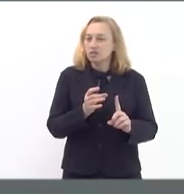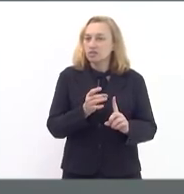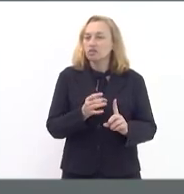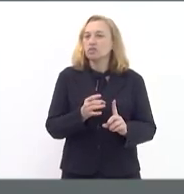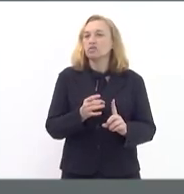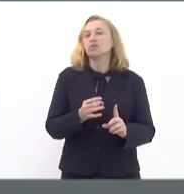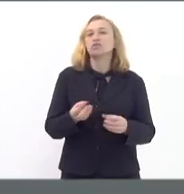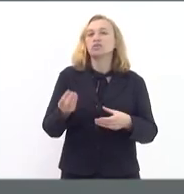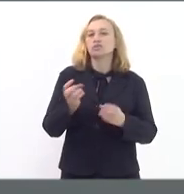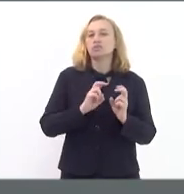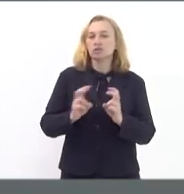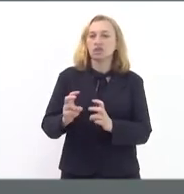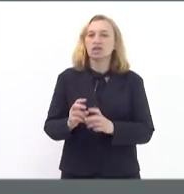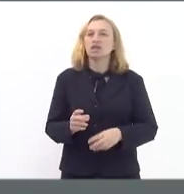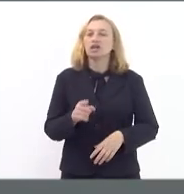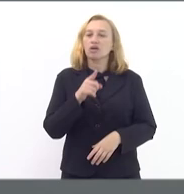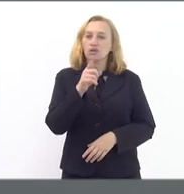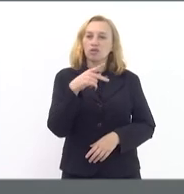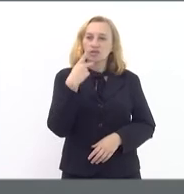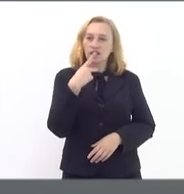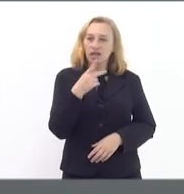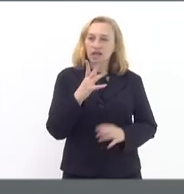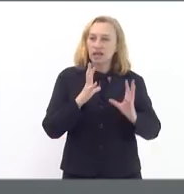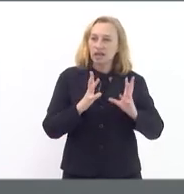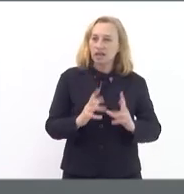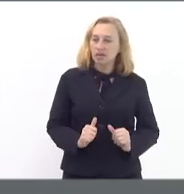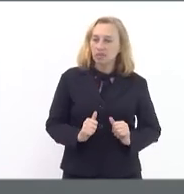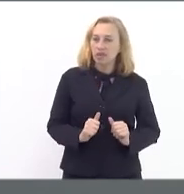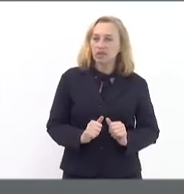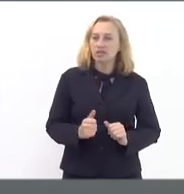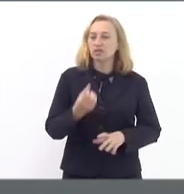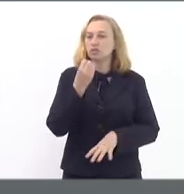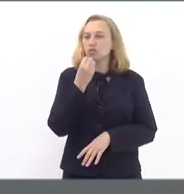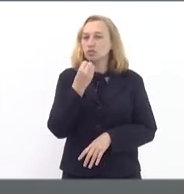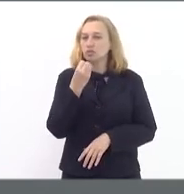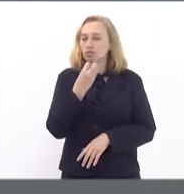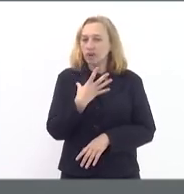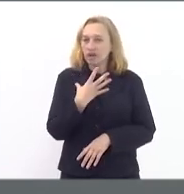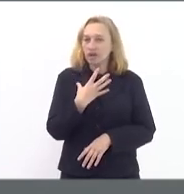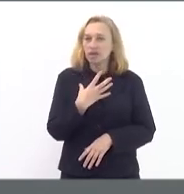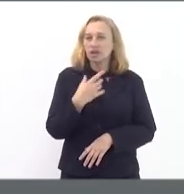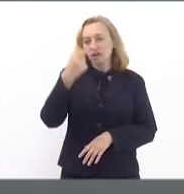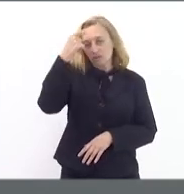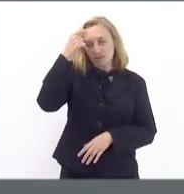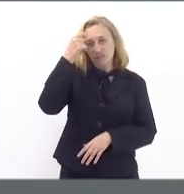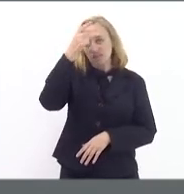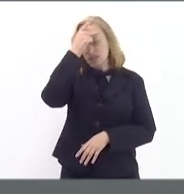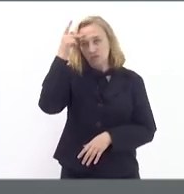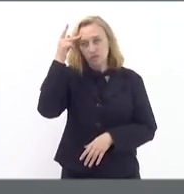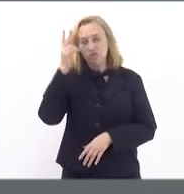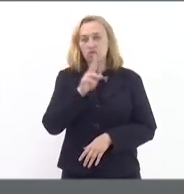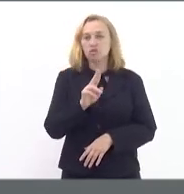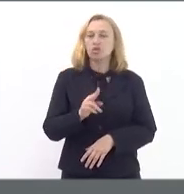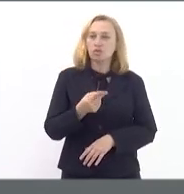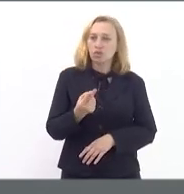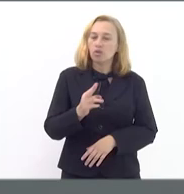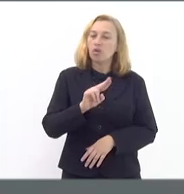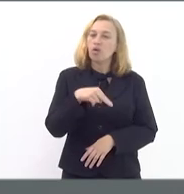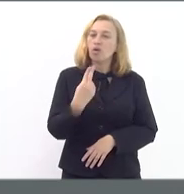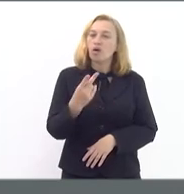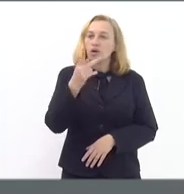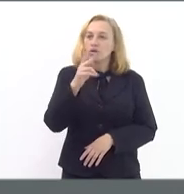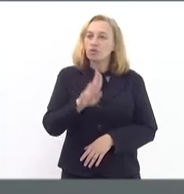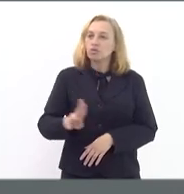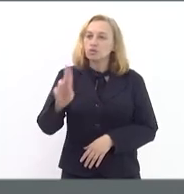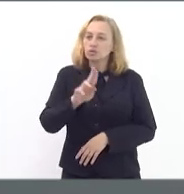e esse é o Como eu disse arrastão do bem para concientizar as pessoas usuários se tiver vendo algum estiver então aí conhecimento de algum